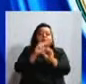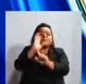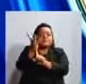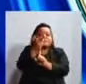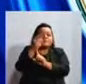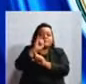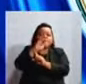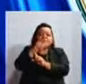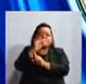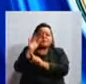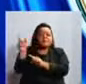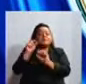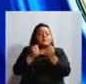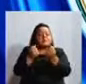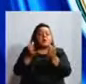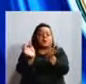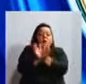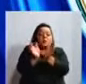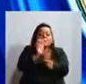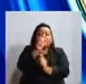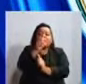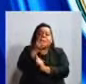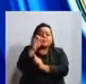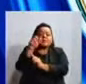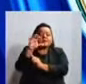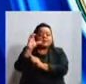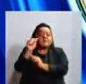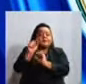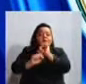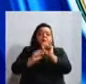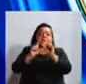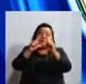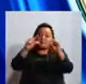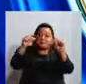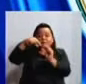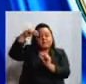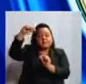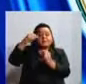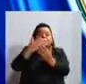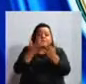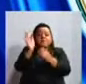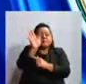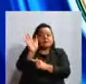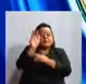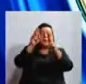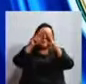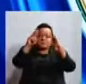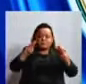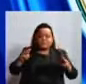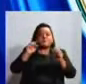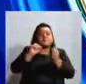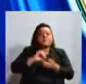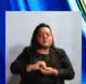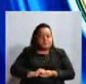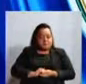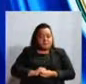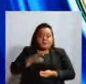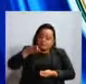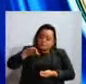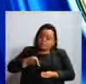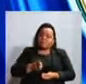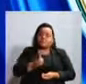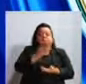Grupo Educacional Aparício Carvalho, Centro Universitário Finca e Faculdade Metropolitana. Dando